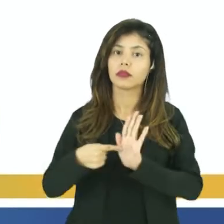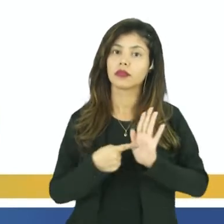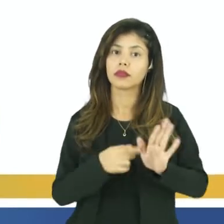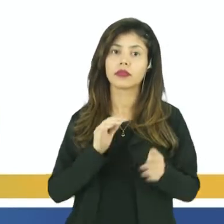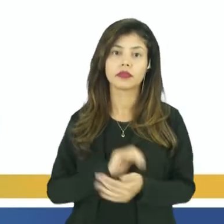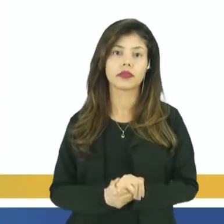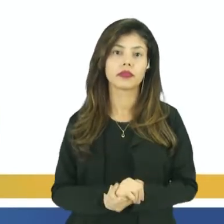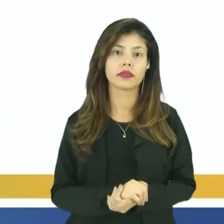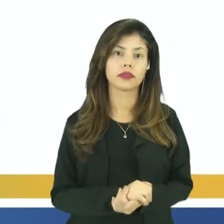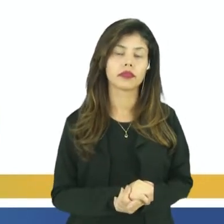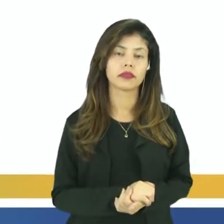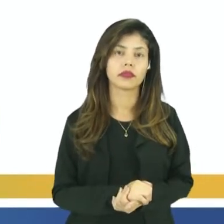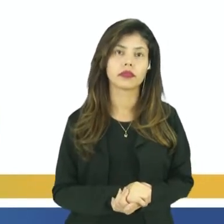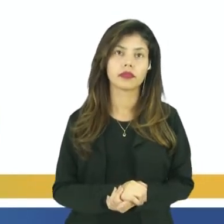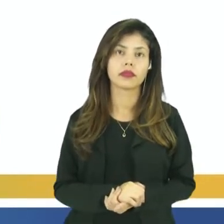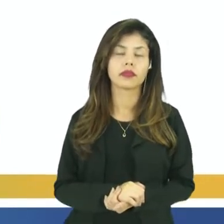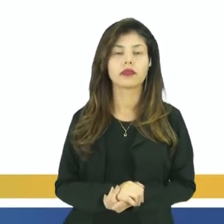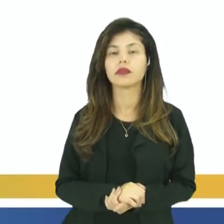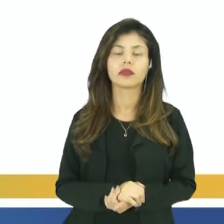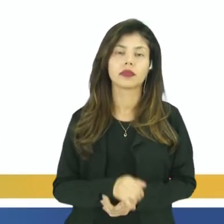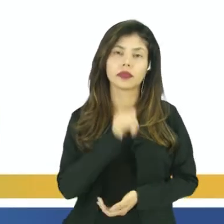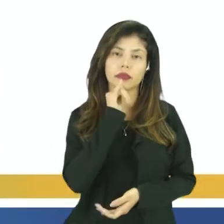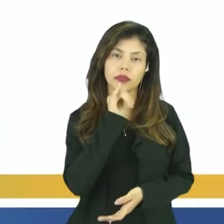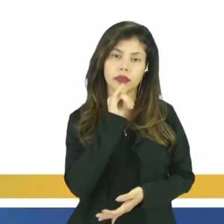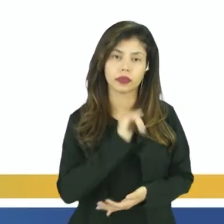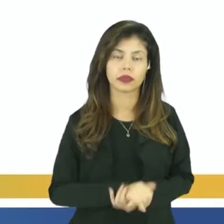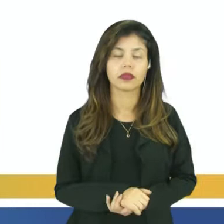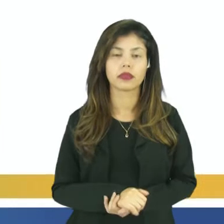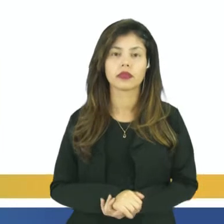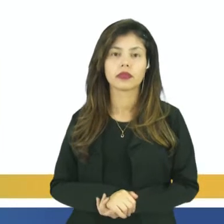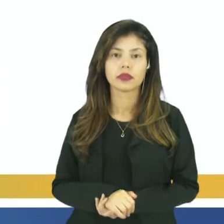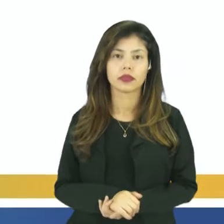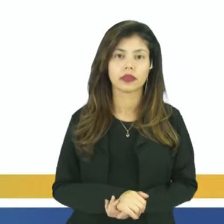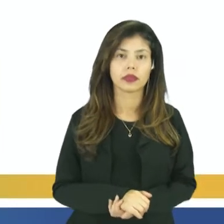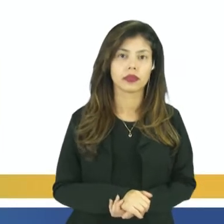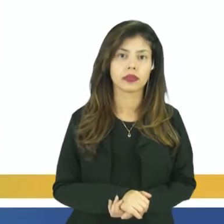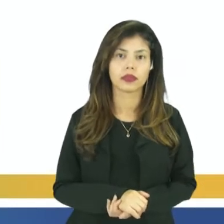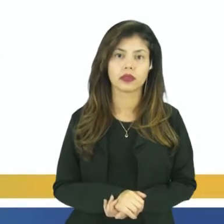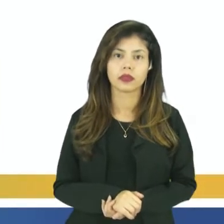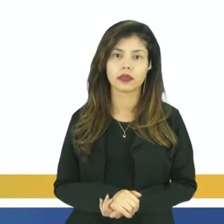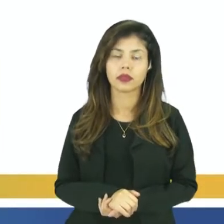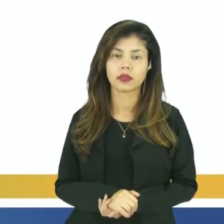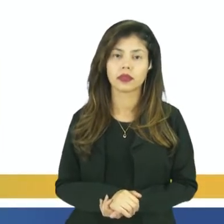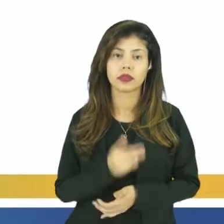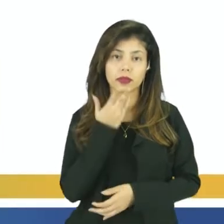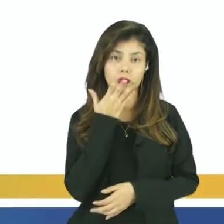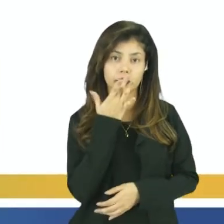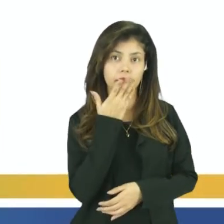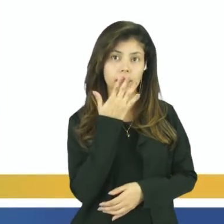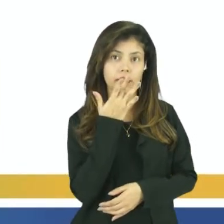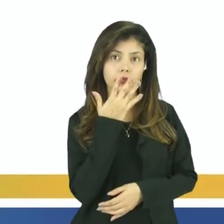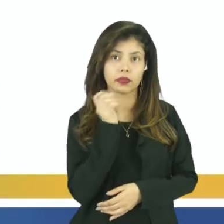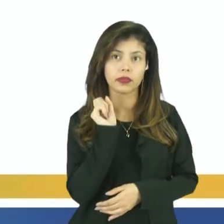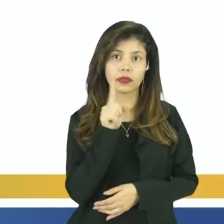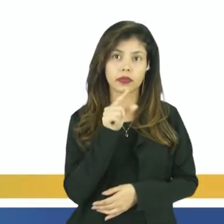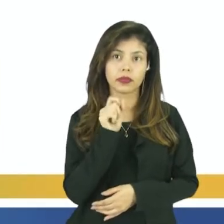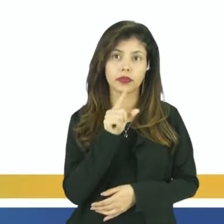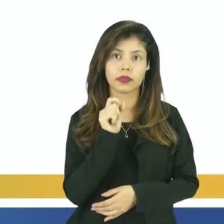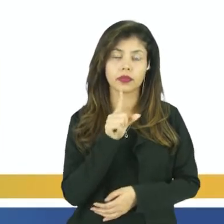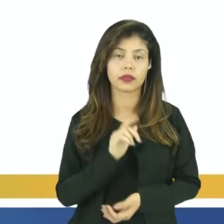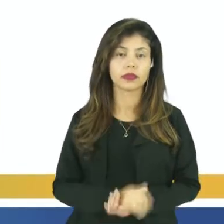representadas por esse gráfico. Por exemplo, o gráfico de cor azul, linha,